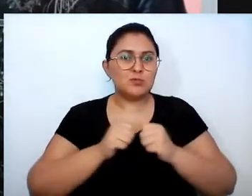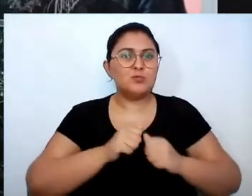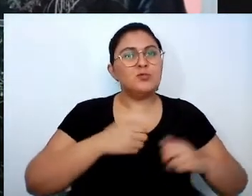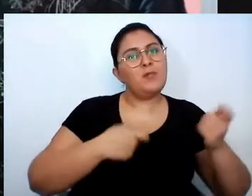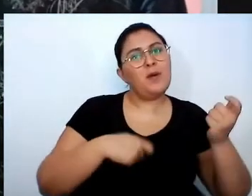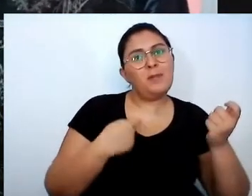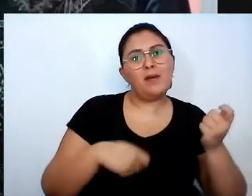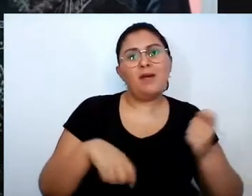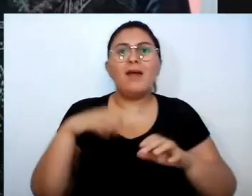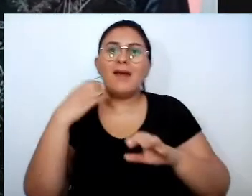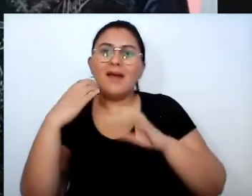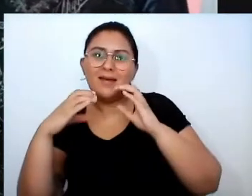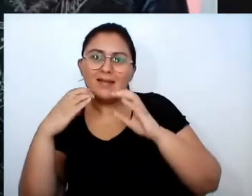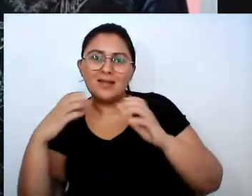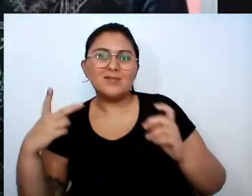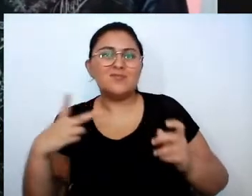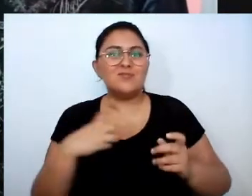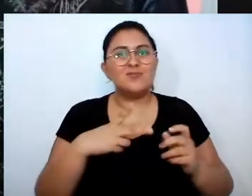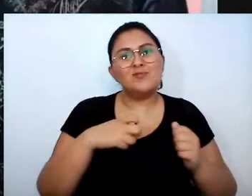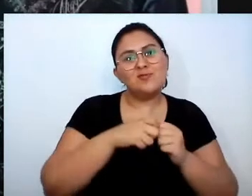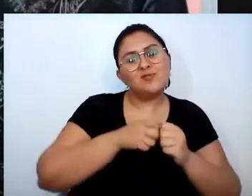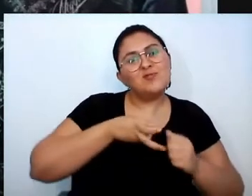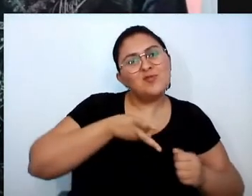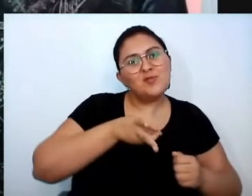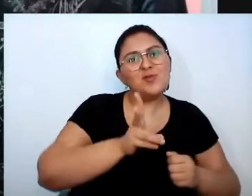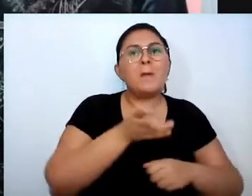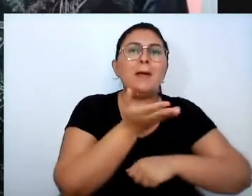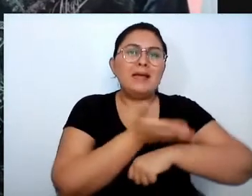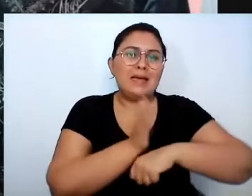né? E fui seguindo, né?